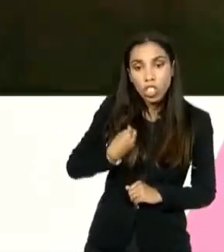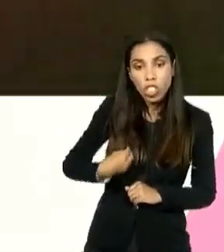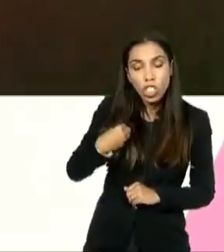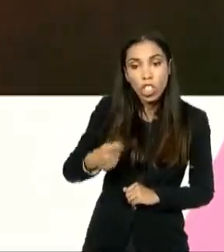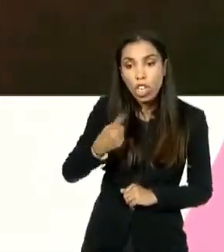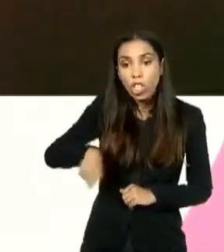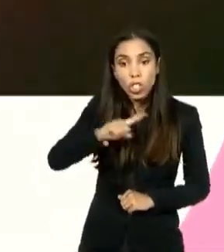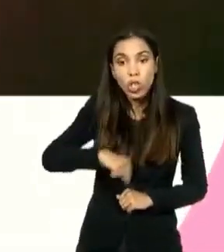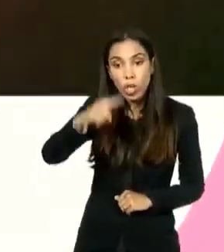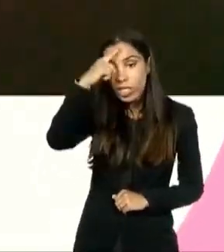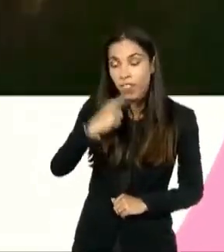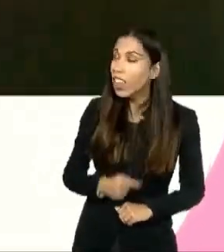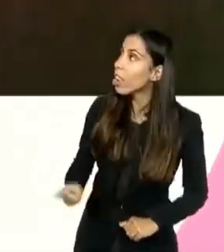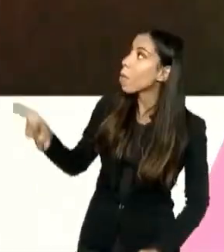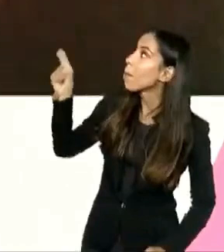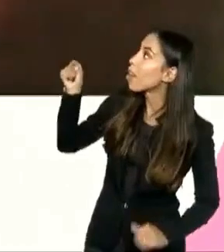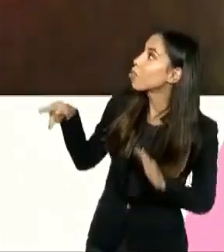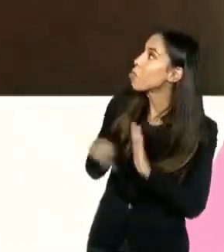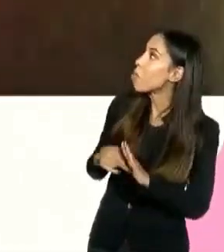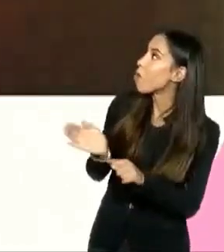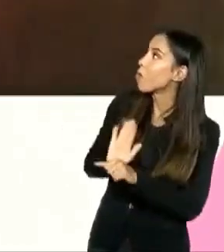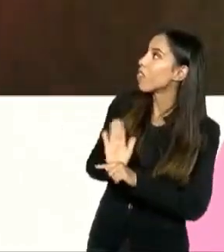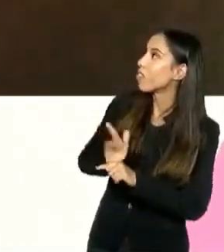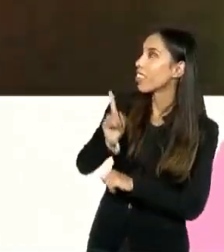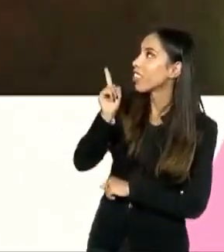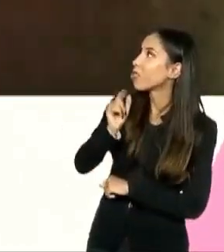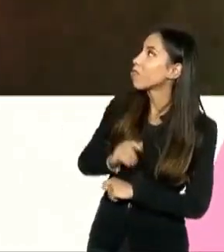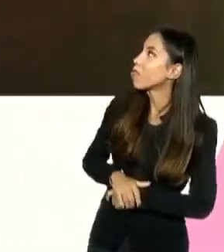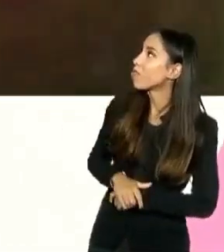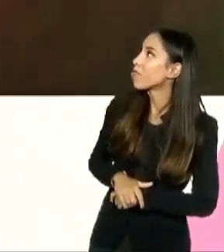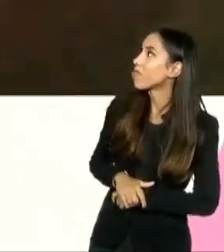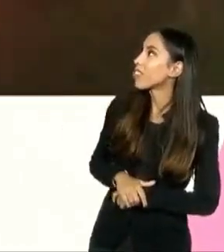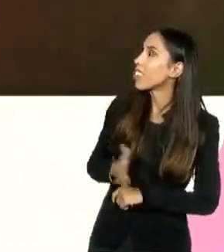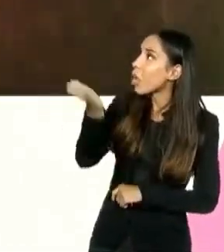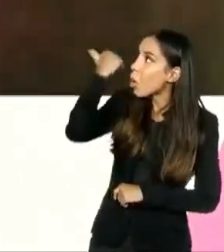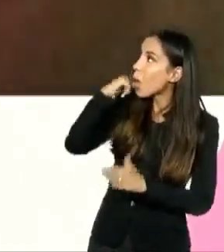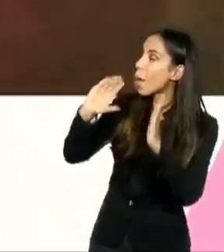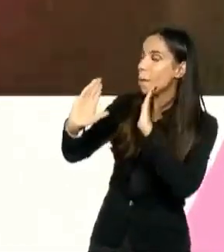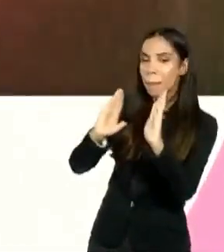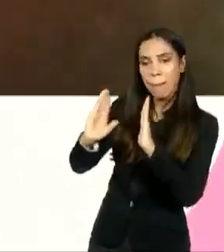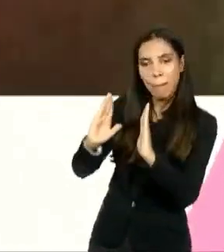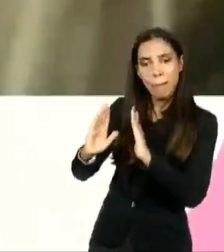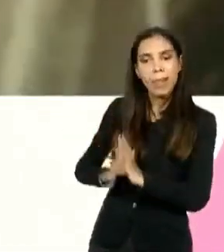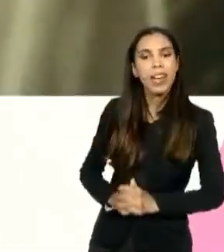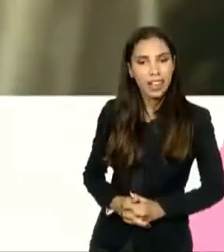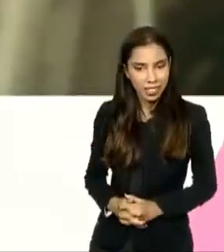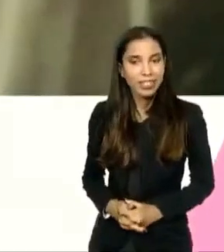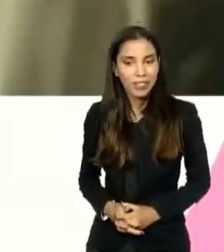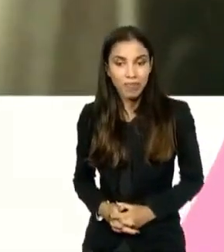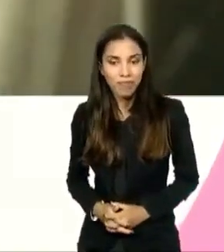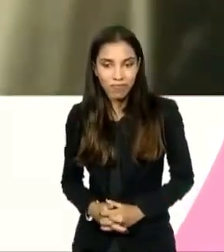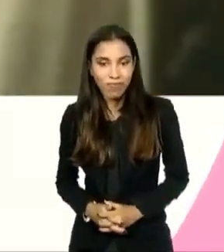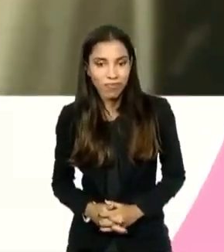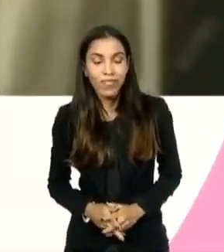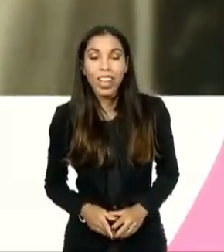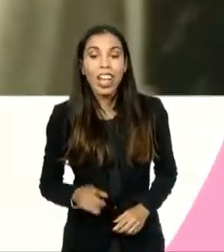vendo imagens do filme, do filme, não é isso, né? São imagens de época, são imagens de Super 8, isso, tratada. É,